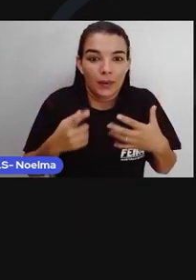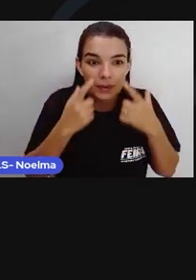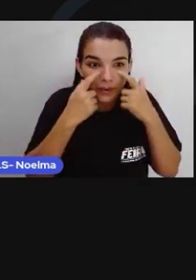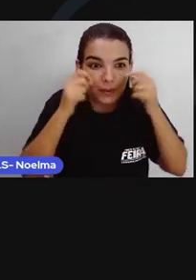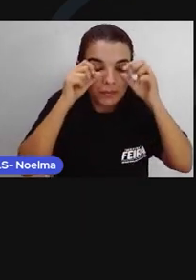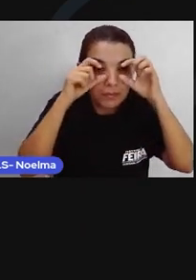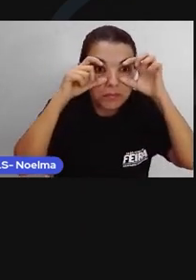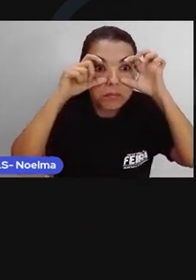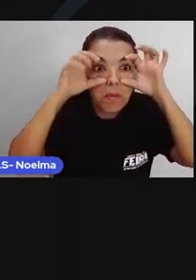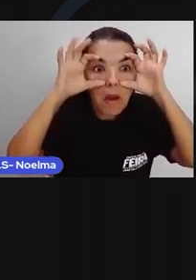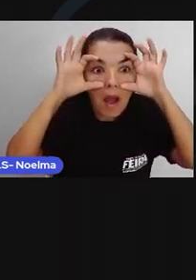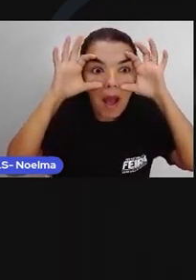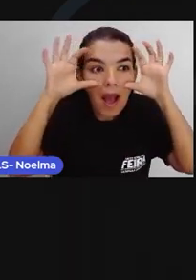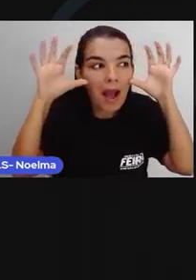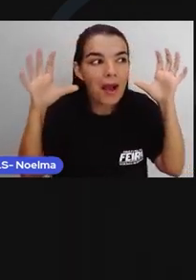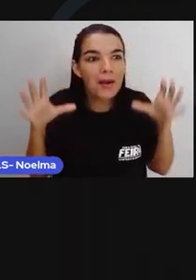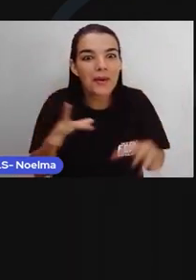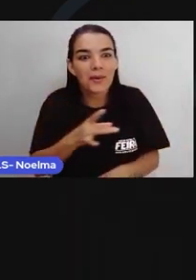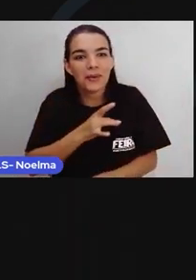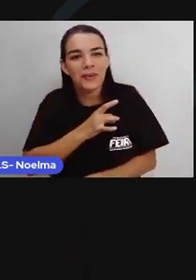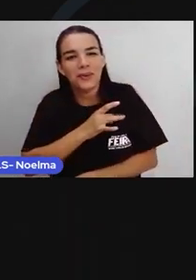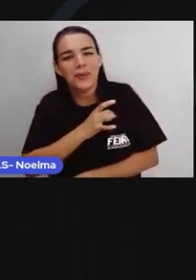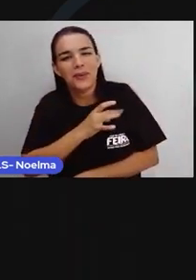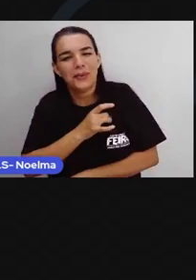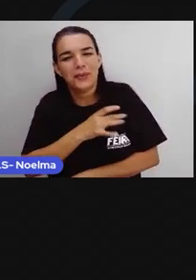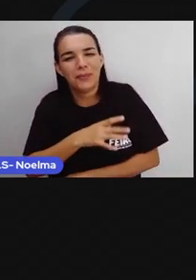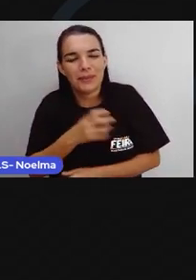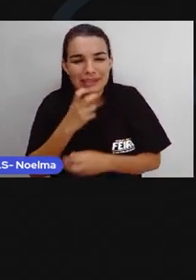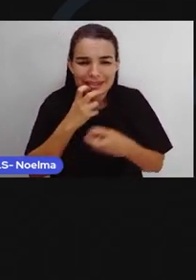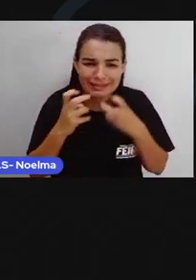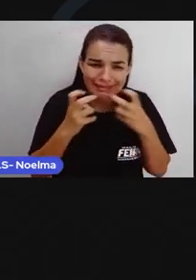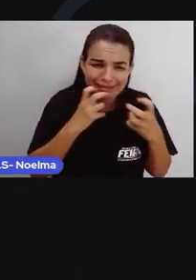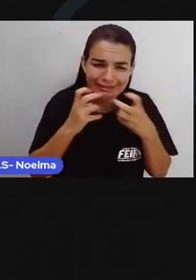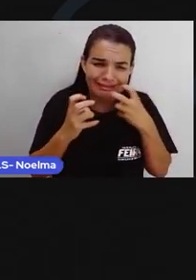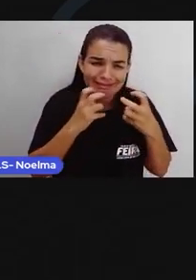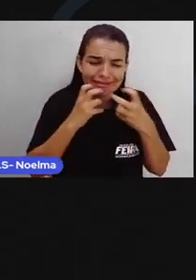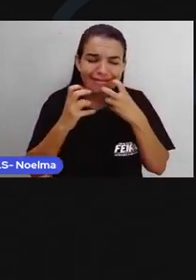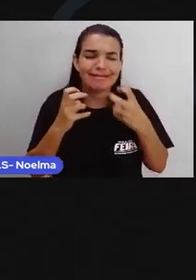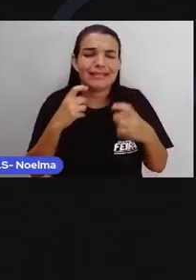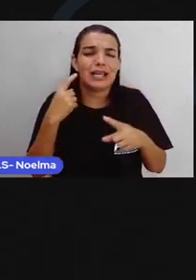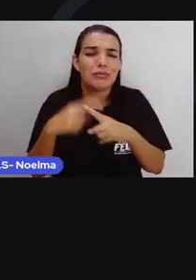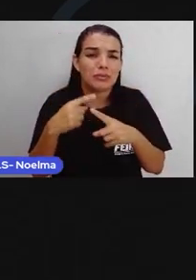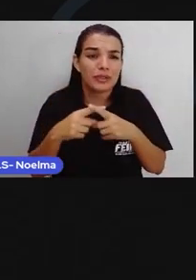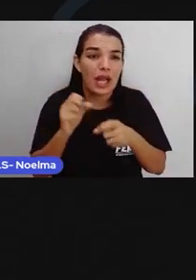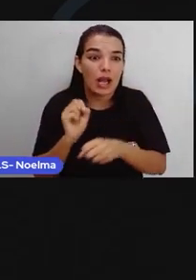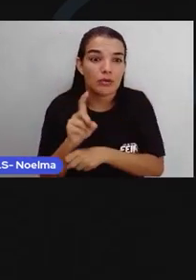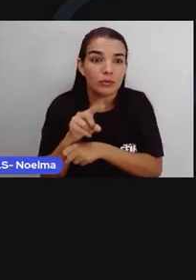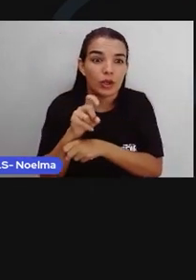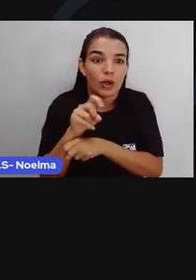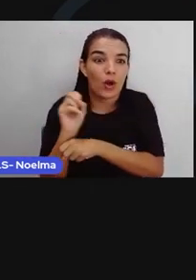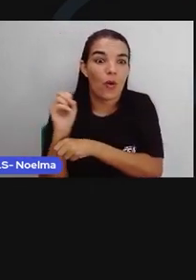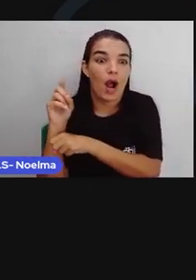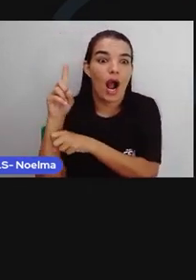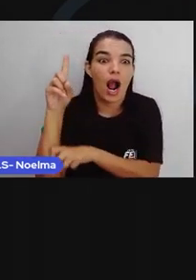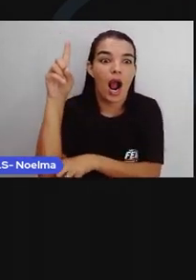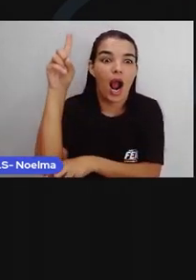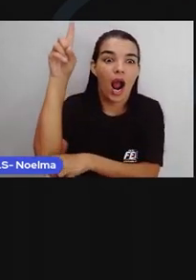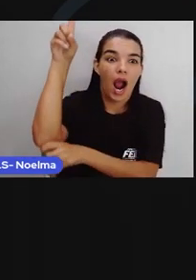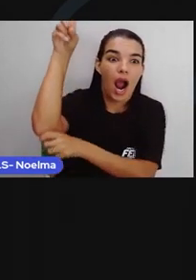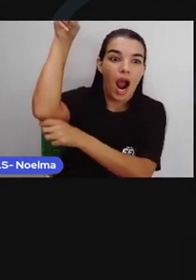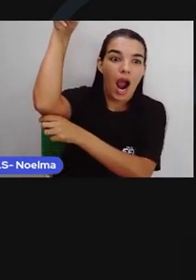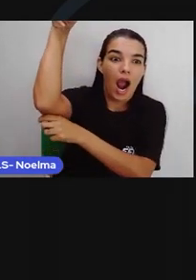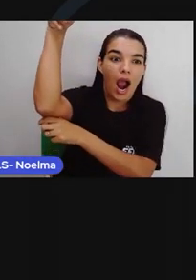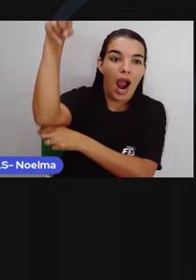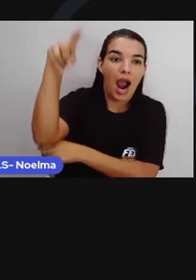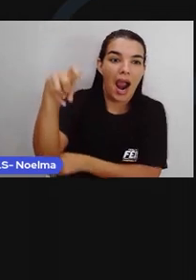olhos arregalados dos dois guris. Quanto mais a fera se debatia, maior era o medo dos dois.